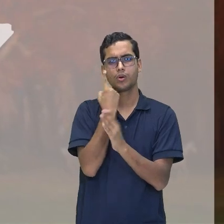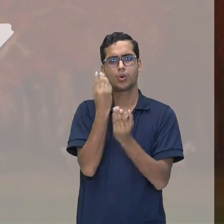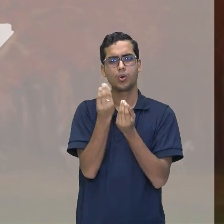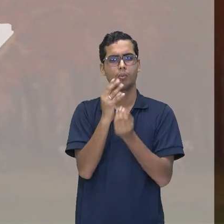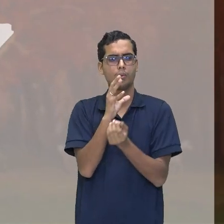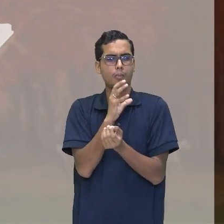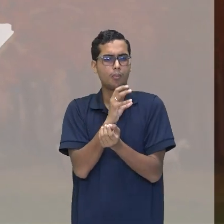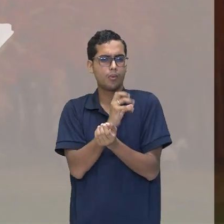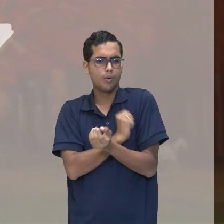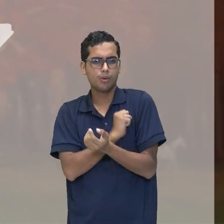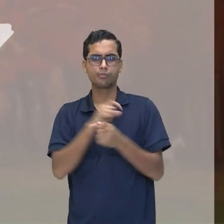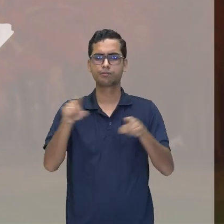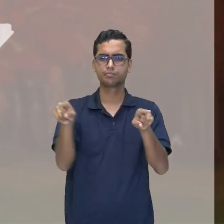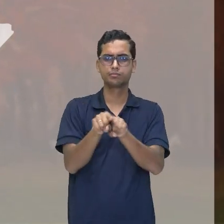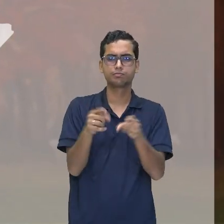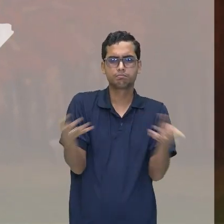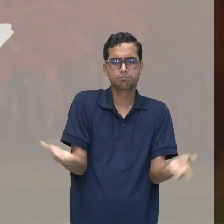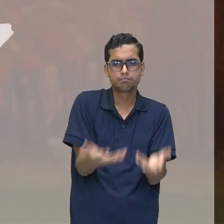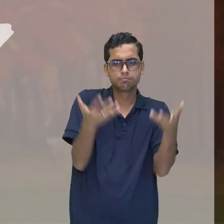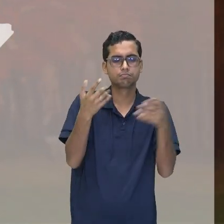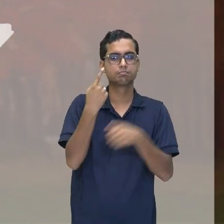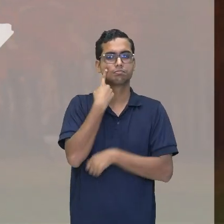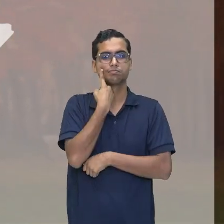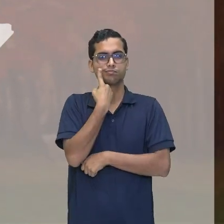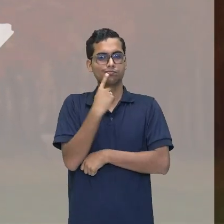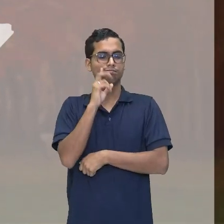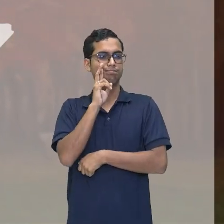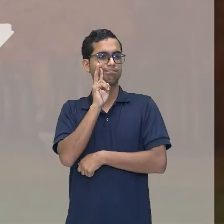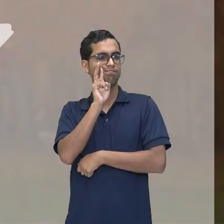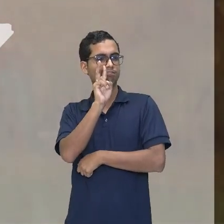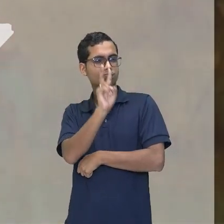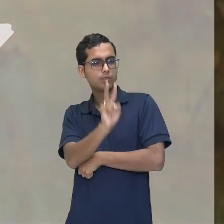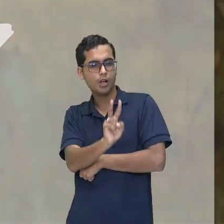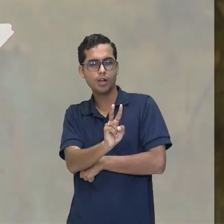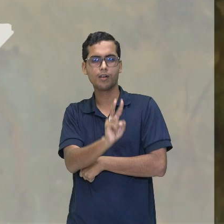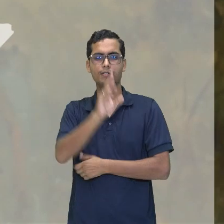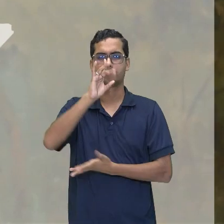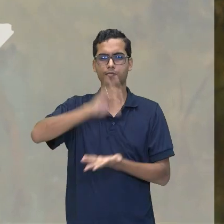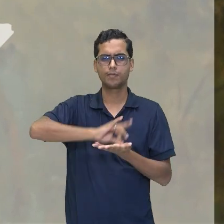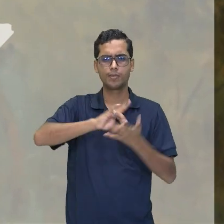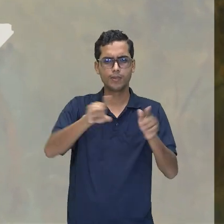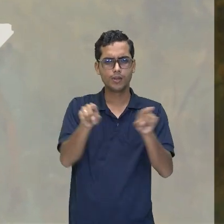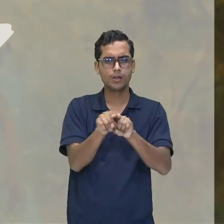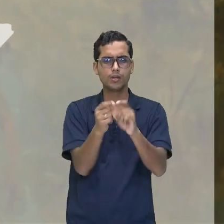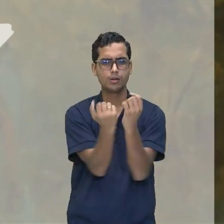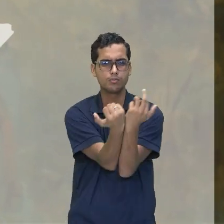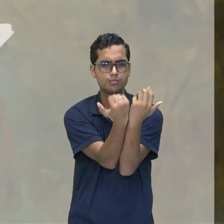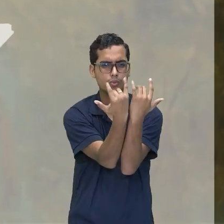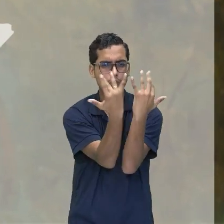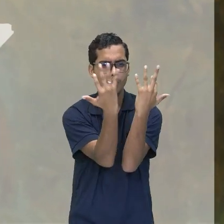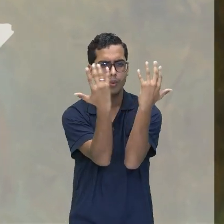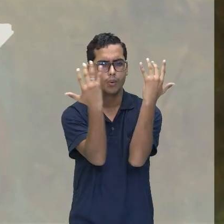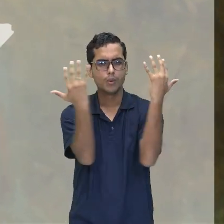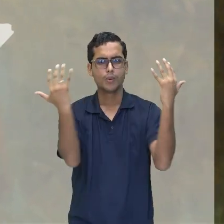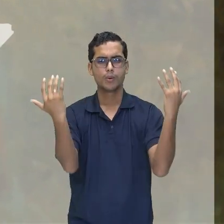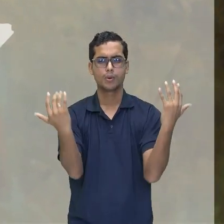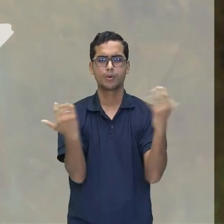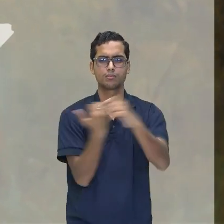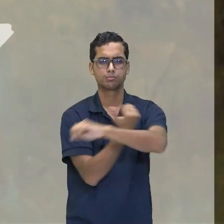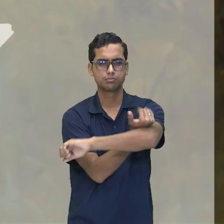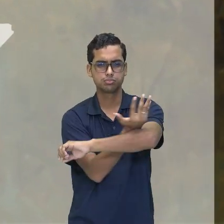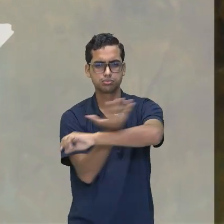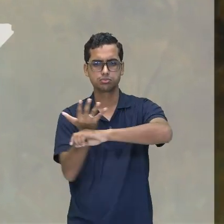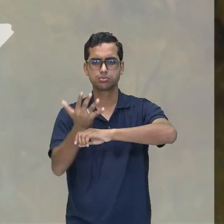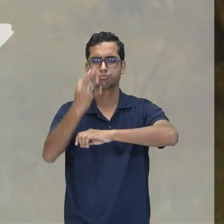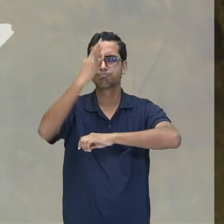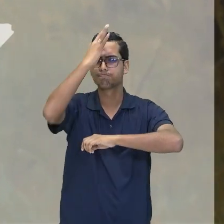amores, incitam nossos ósculos ardentes. Ei-las de planta em planta, as